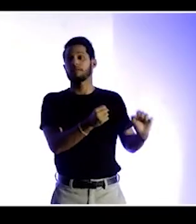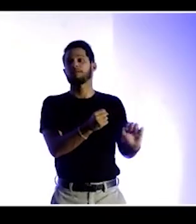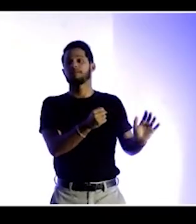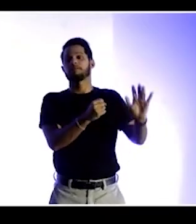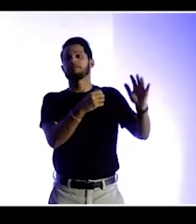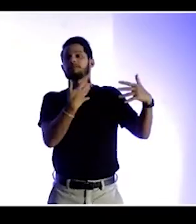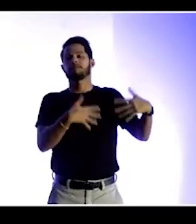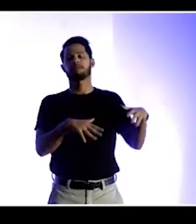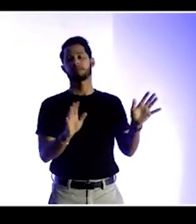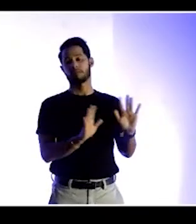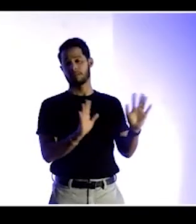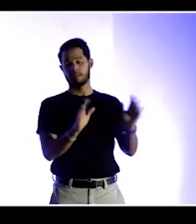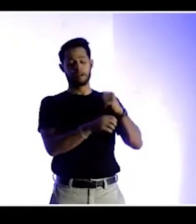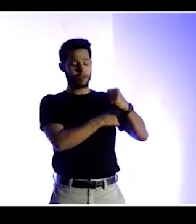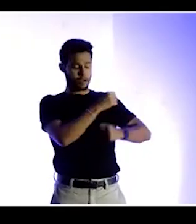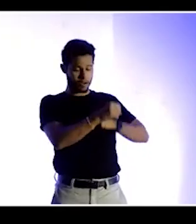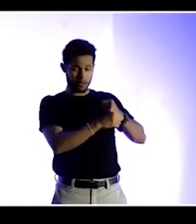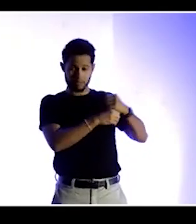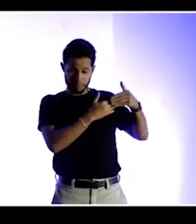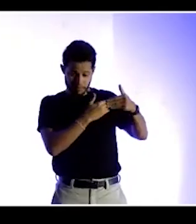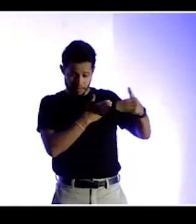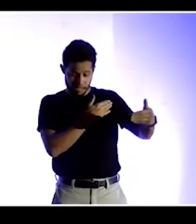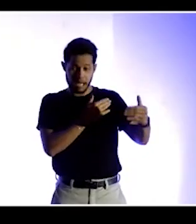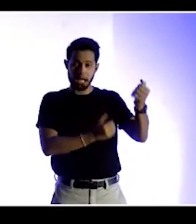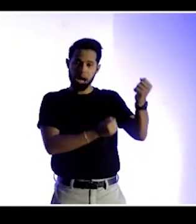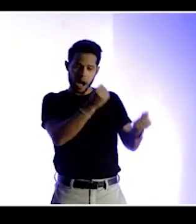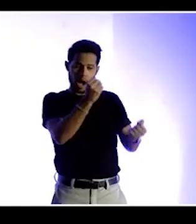anos, os carros vão diminuindo a autonomia, chega um